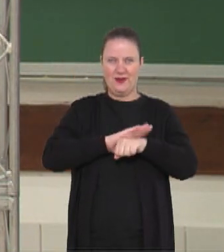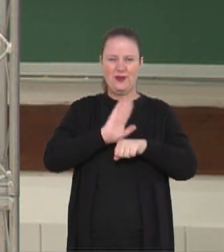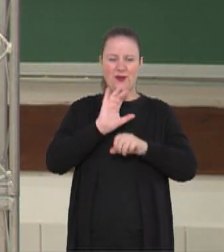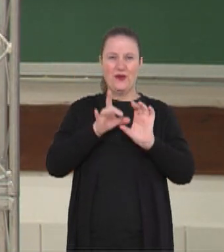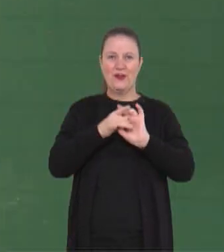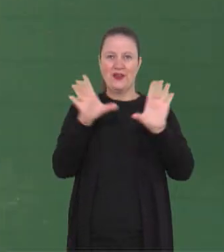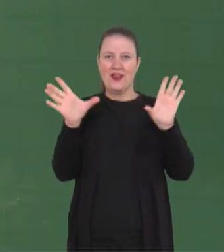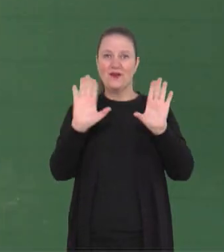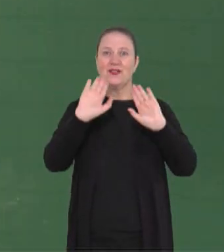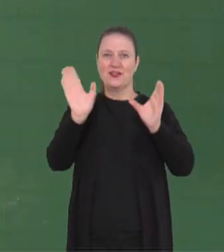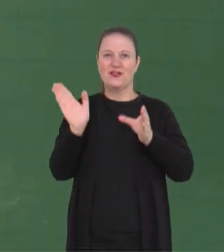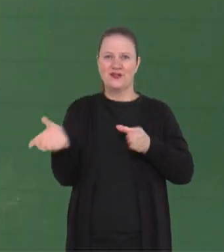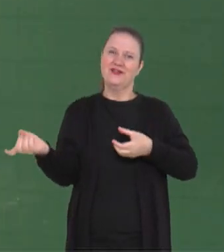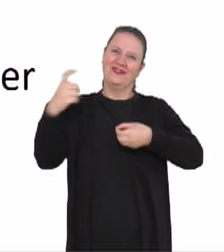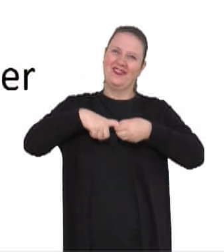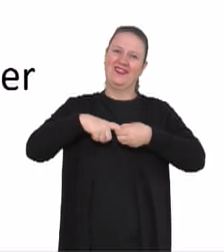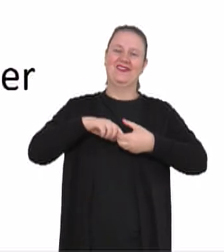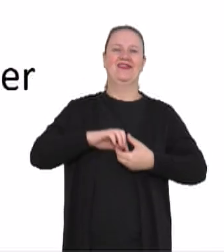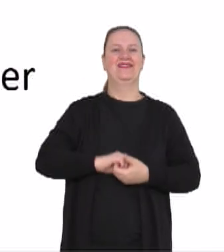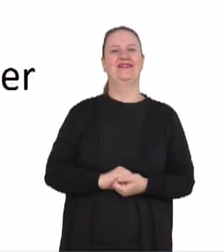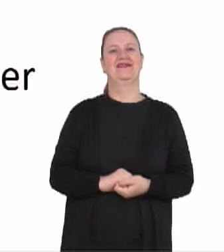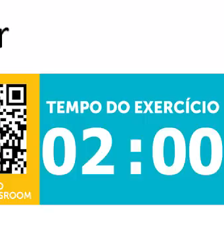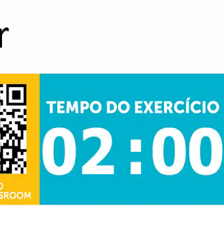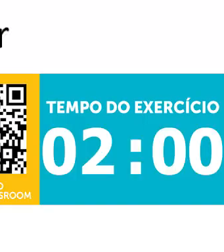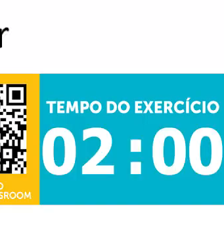a gente já vem para conferir.